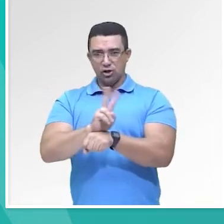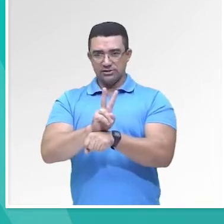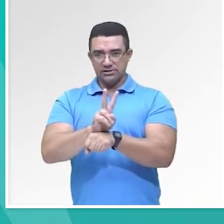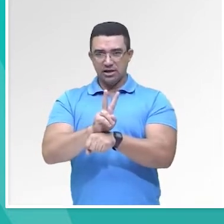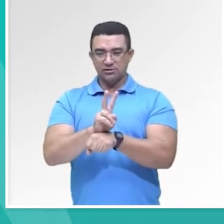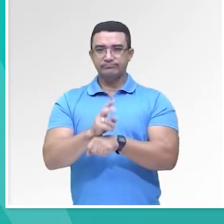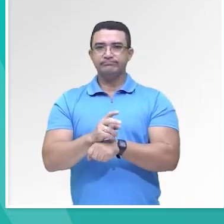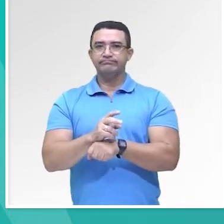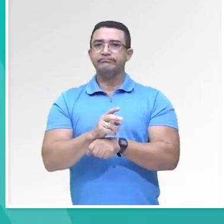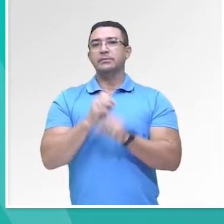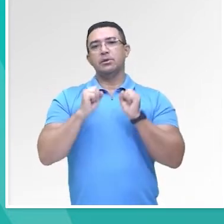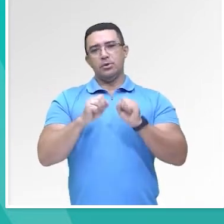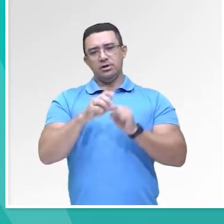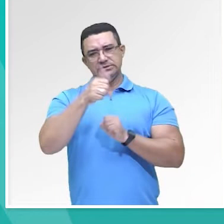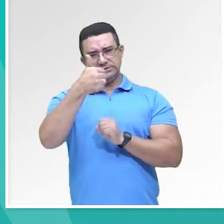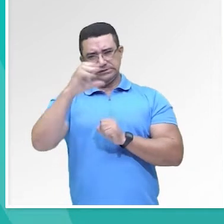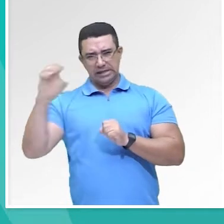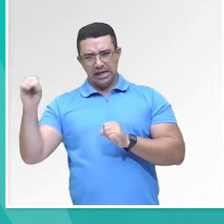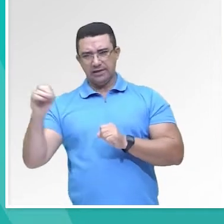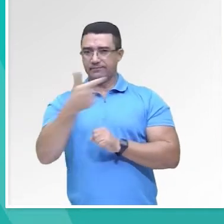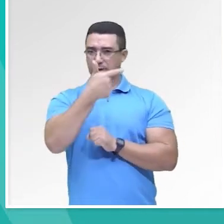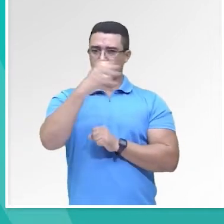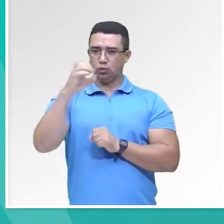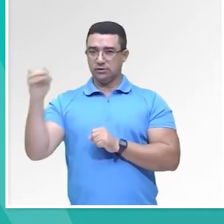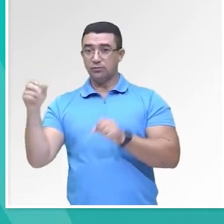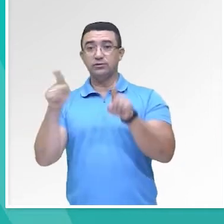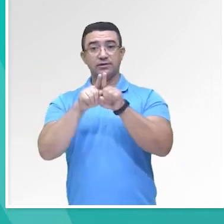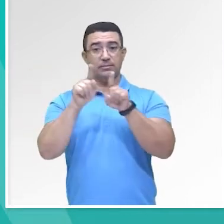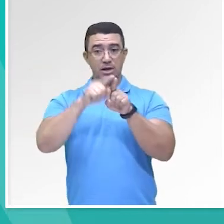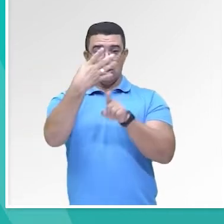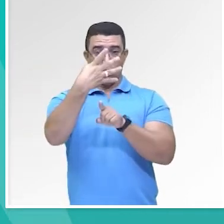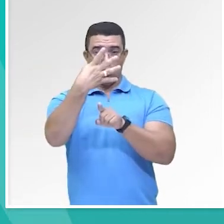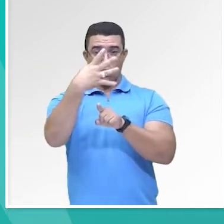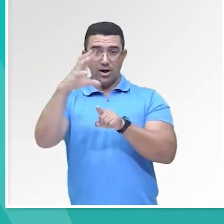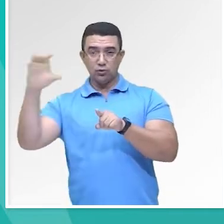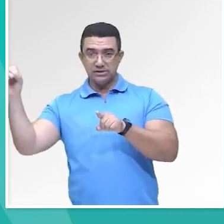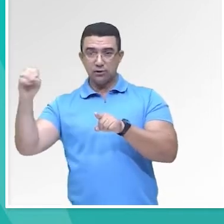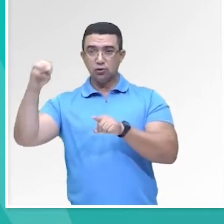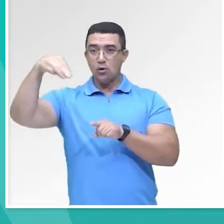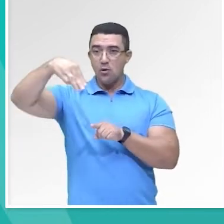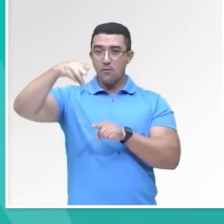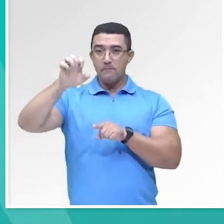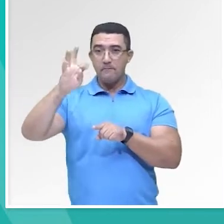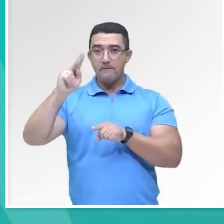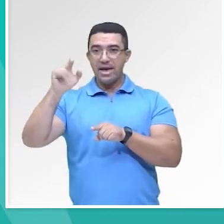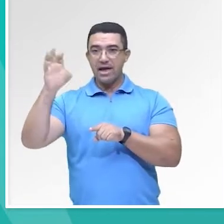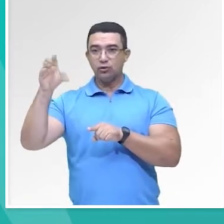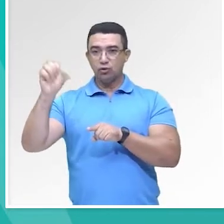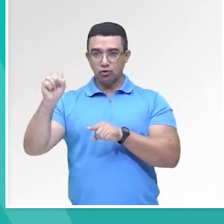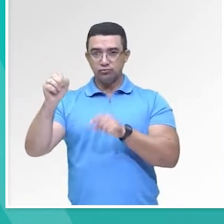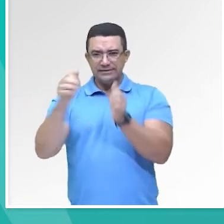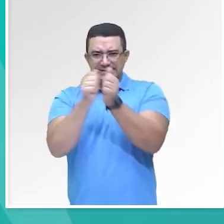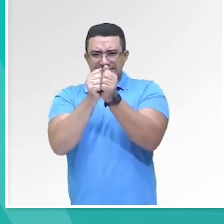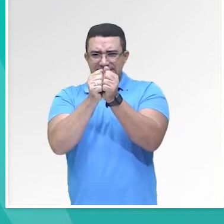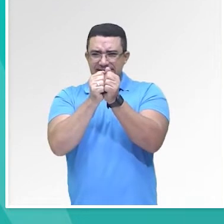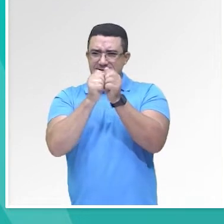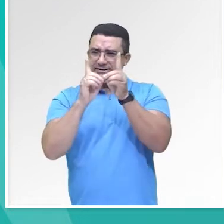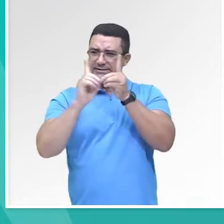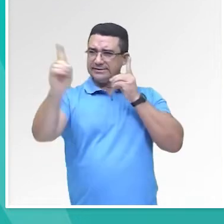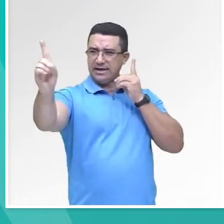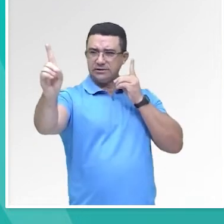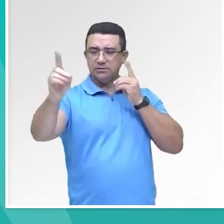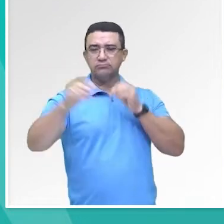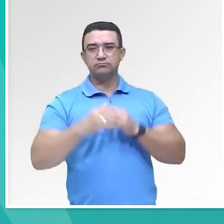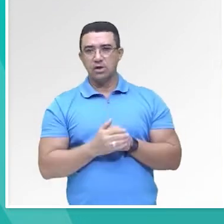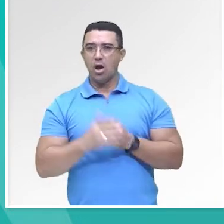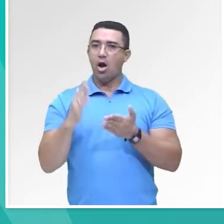de 100, 200 e 400 metros. É nesta prova aí que nós temos um dos maiores recordistas, que